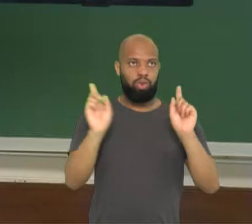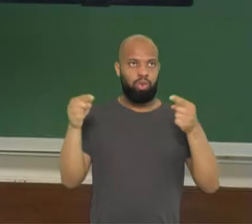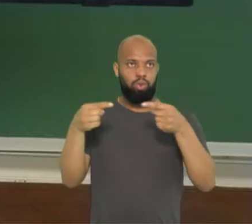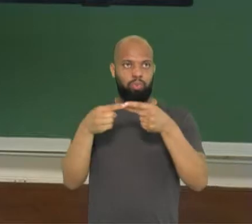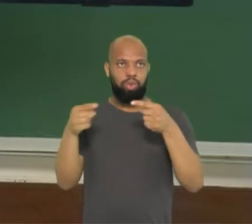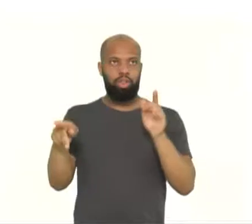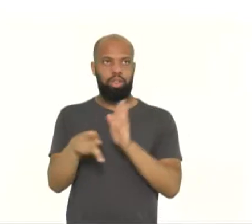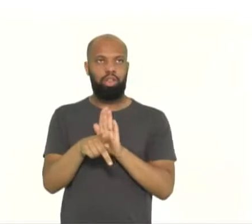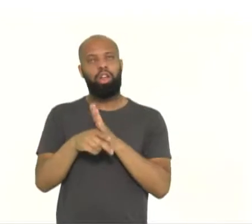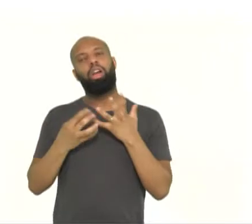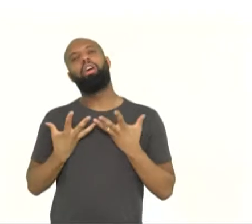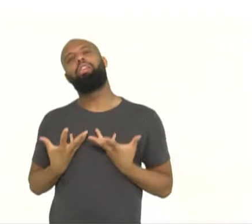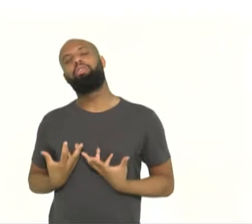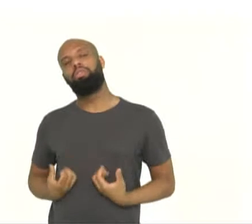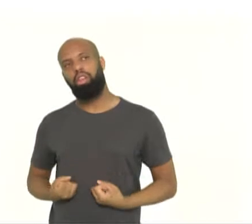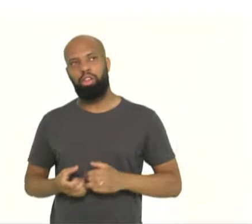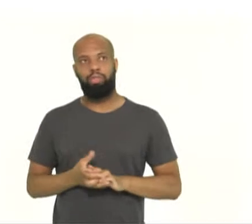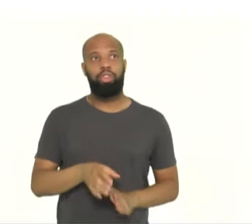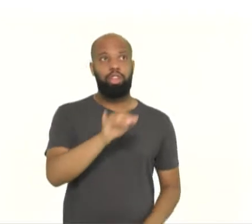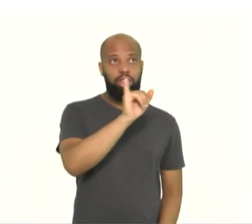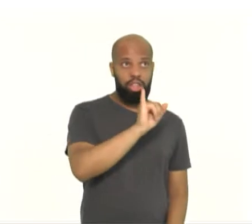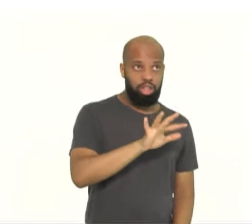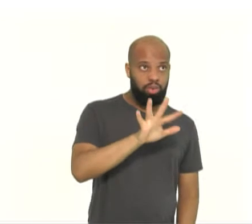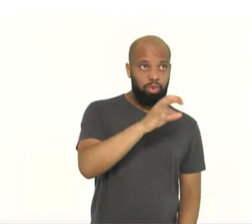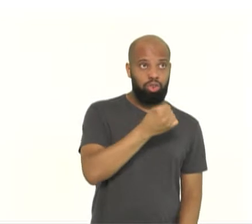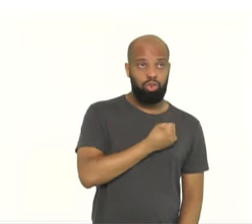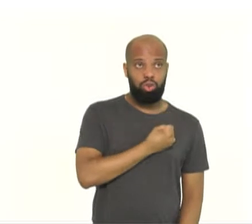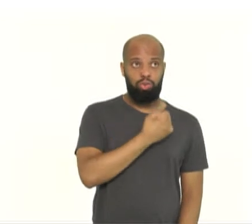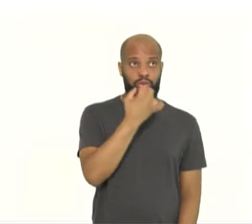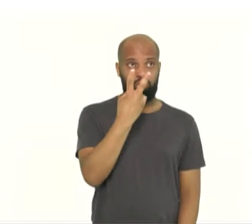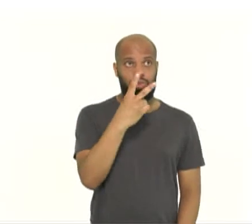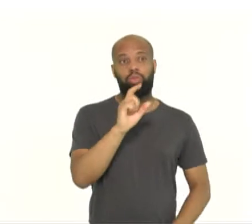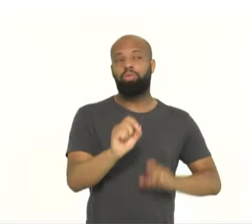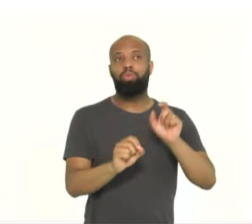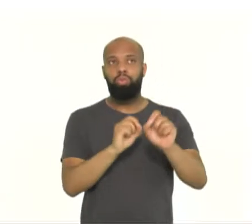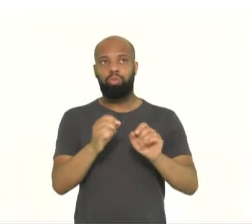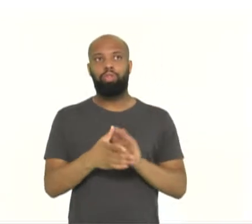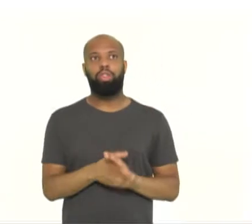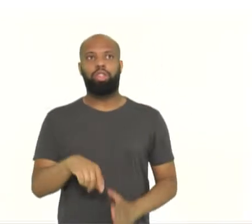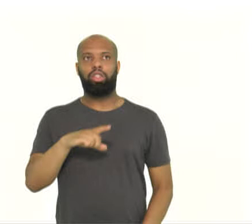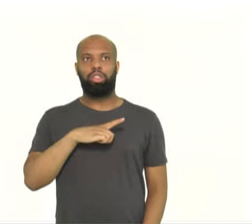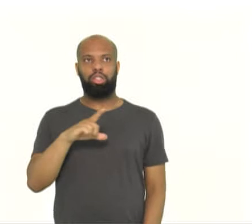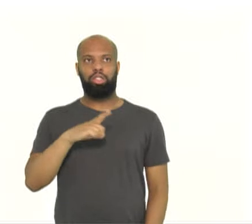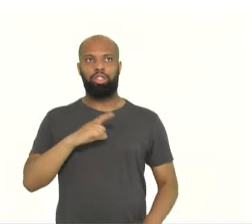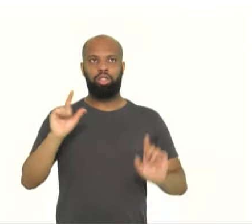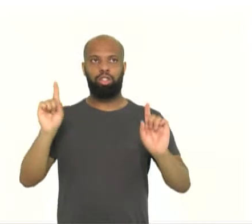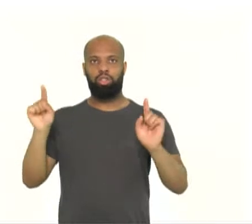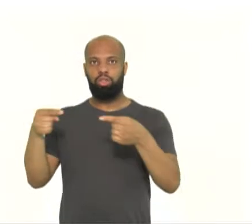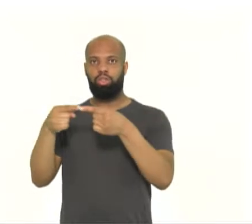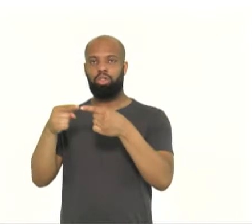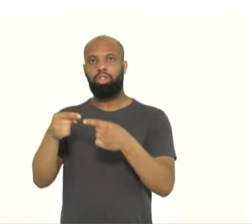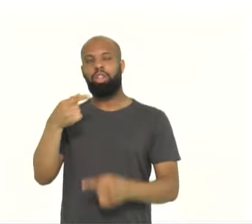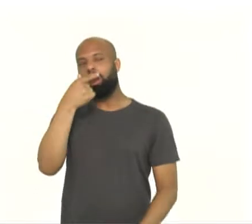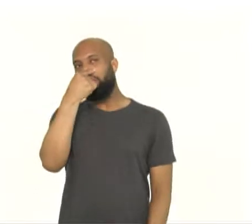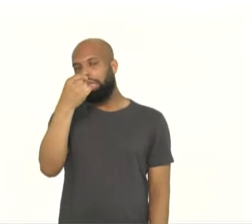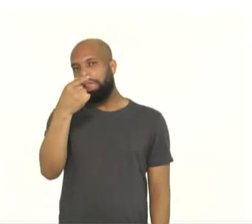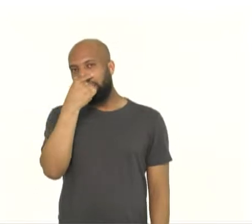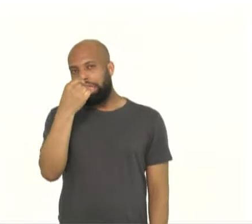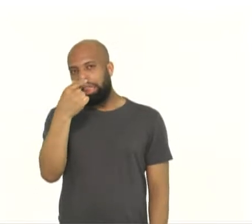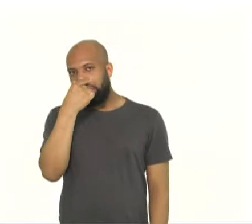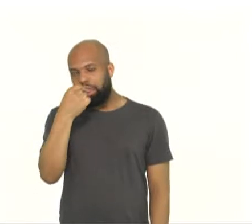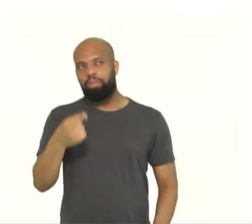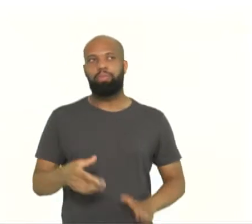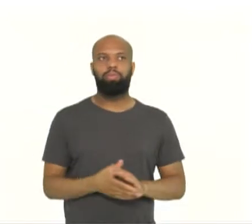gente tem ali, estou cansado, a imagem 1. Para a imagem 2, você devia ter colocado ali em tenho